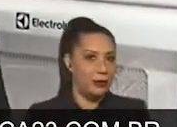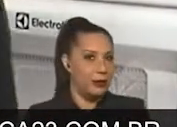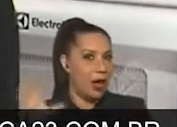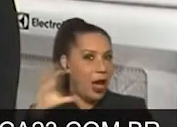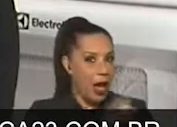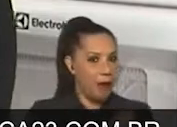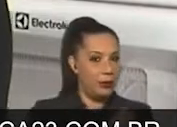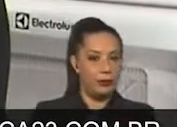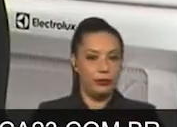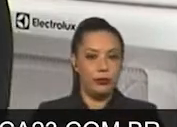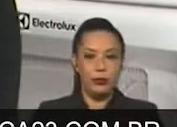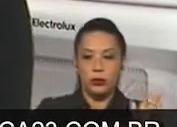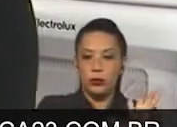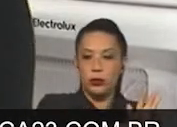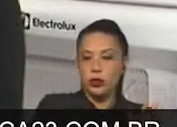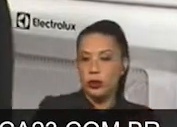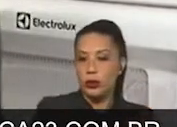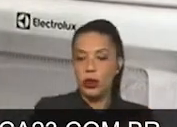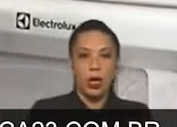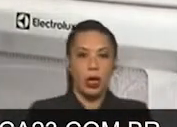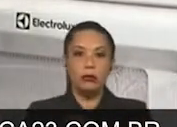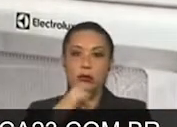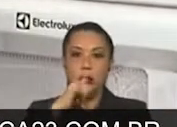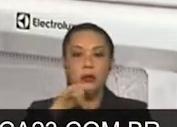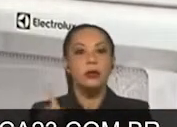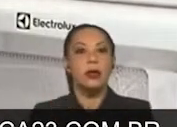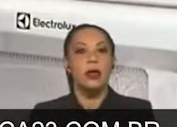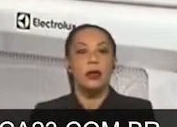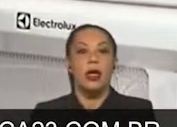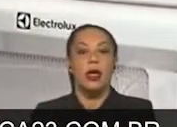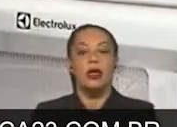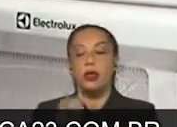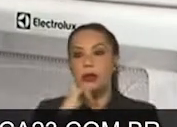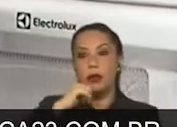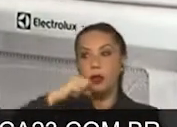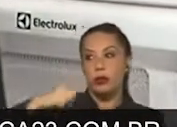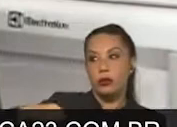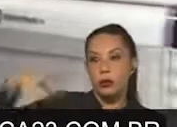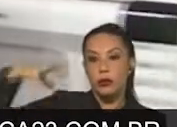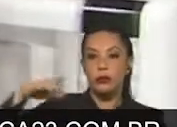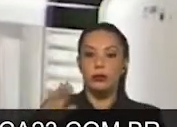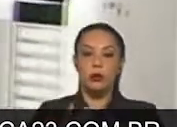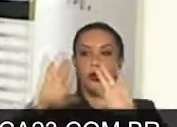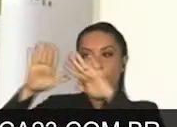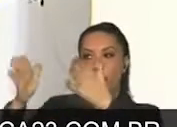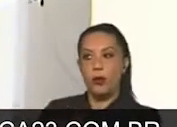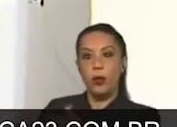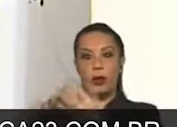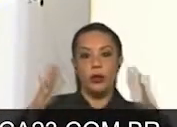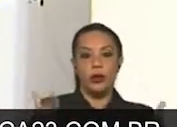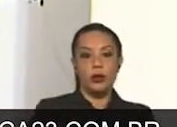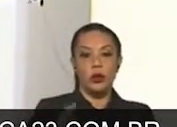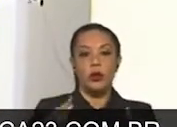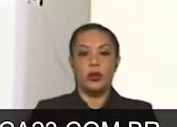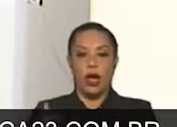rápido, desligar todos os aparelhos elétricos e também o quadro de energia, colocar os móveis em locais mais